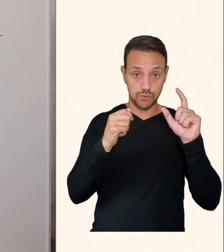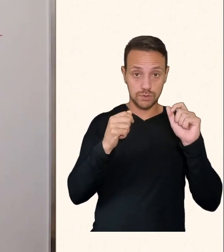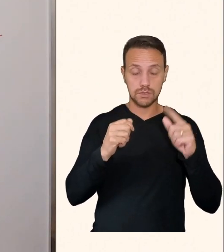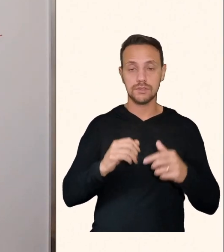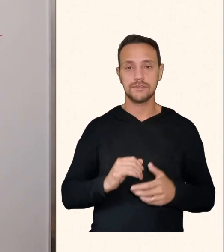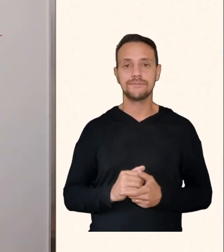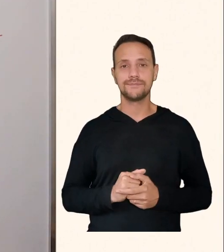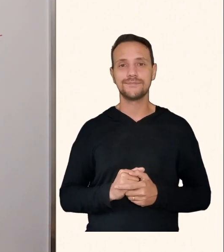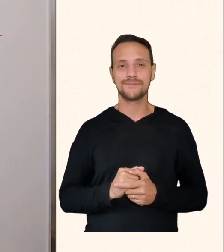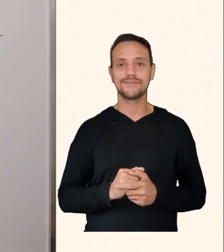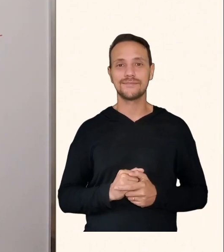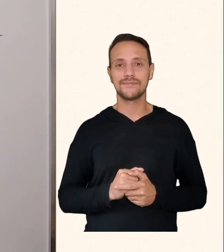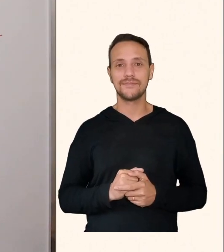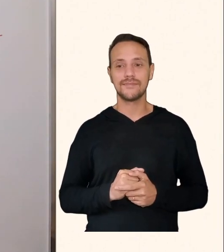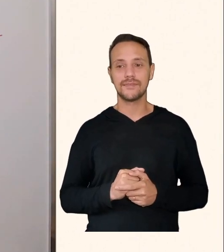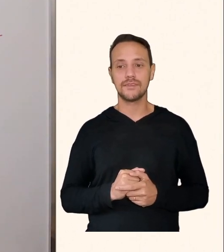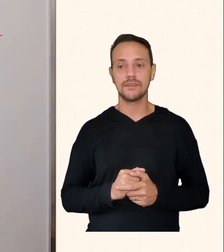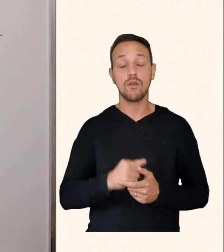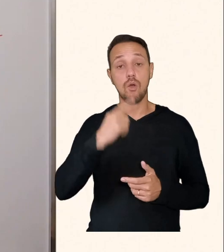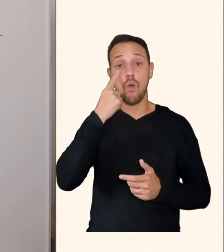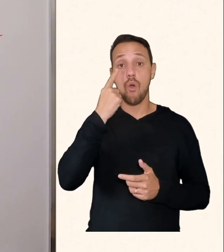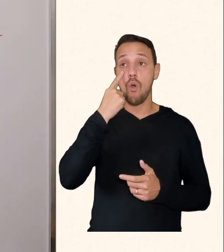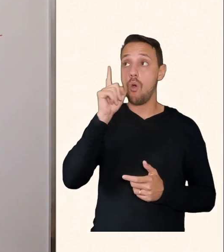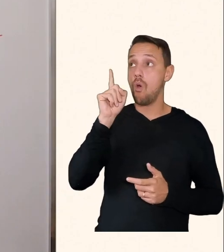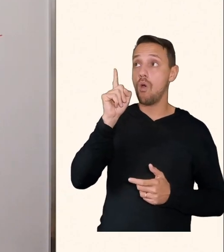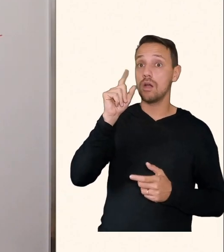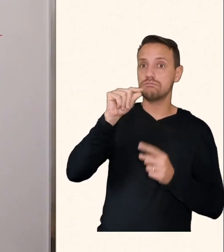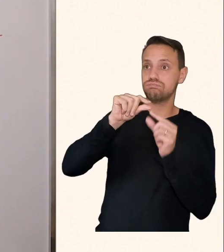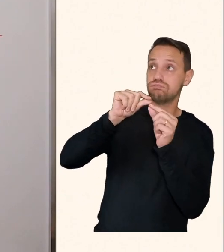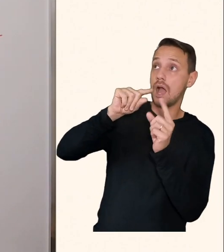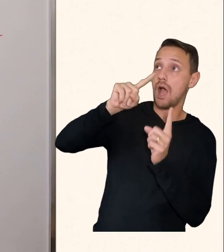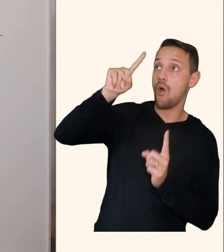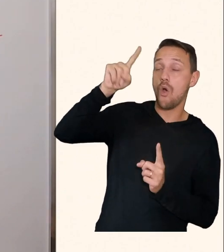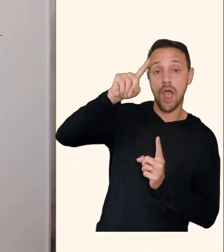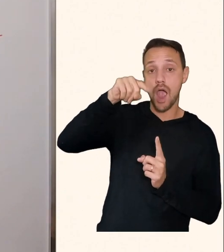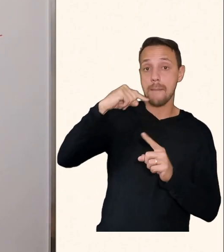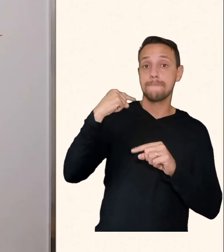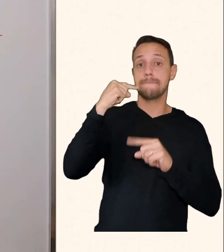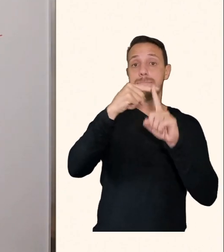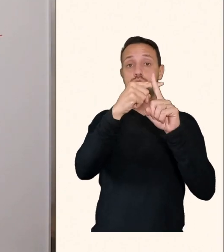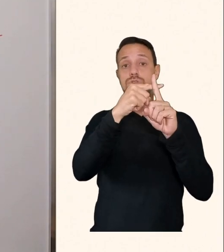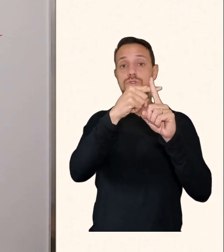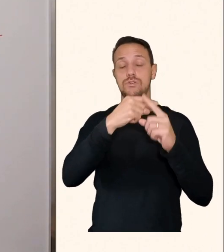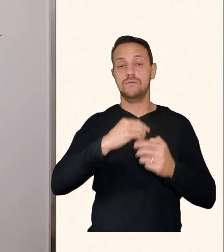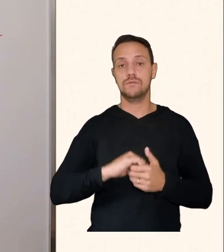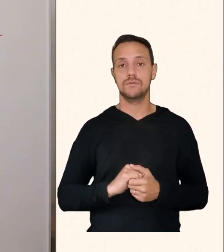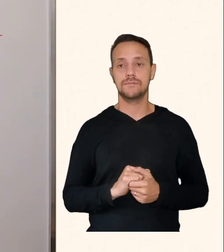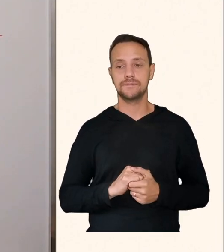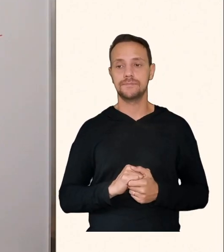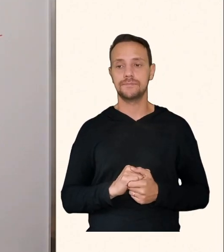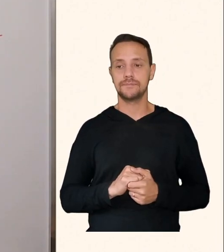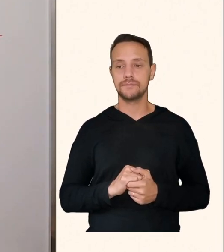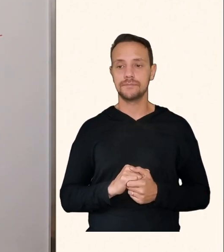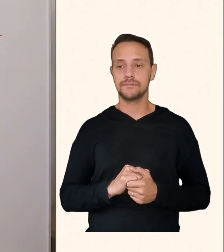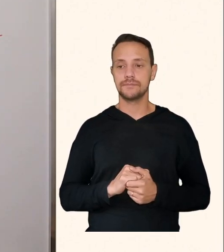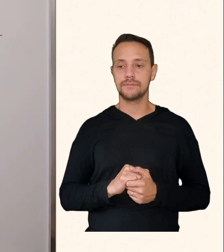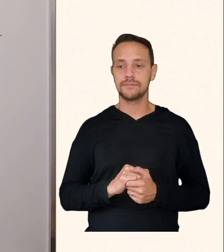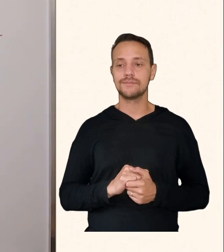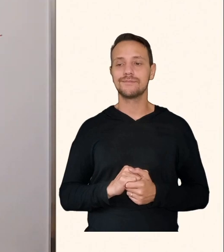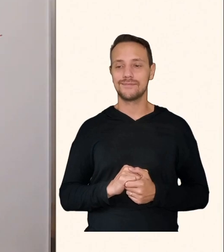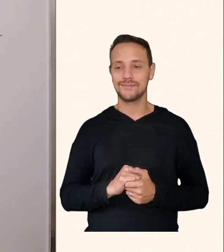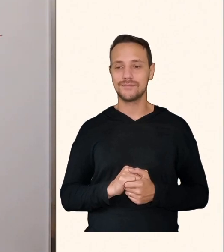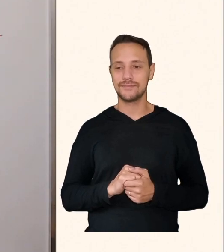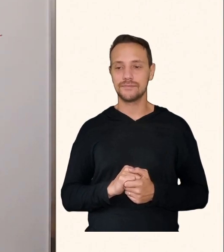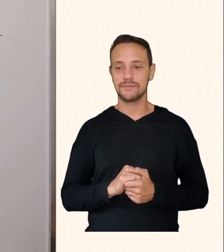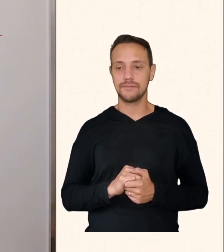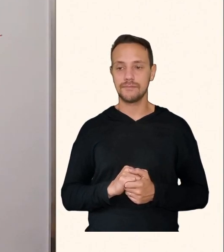Vamos lá, está quase acabando. K para I. K é o azul. I é o vermelho. K para I.